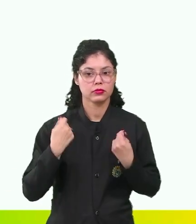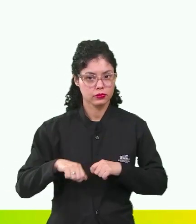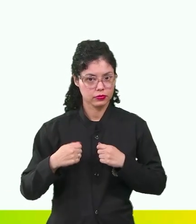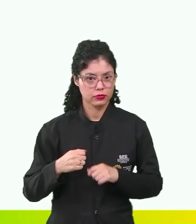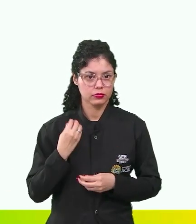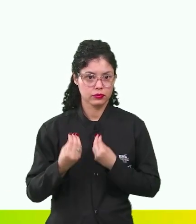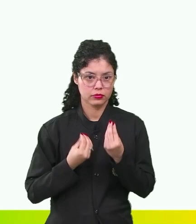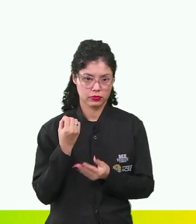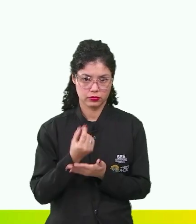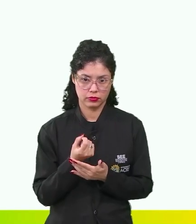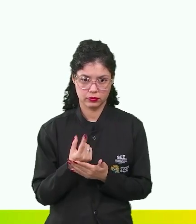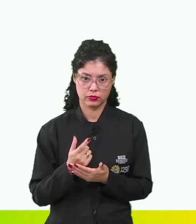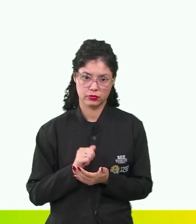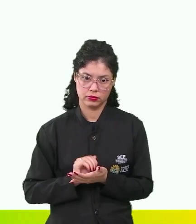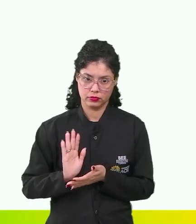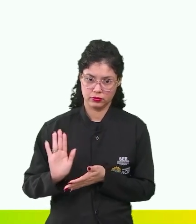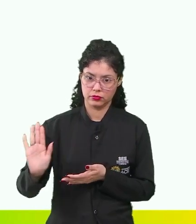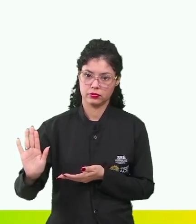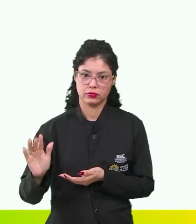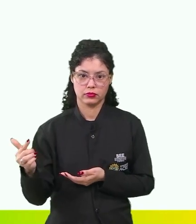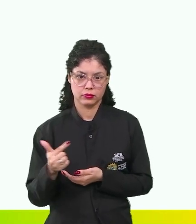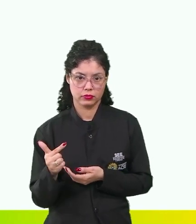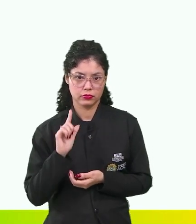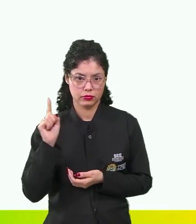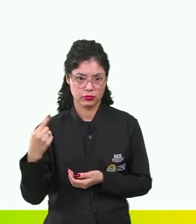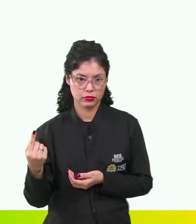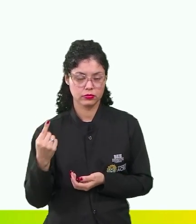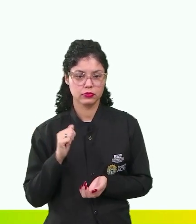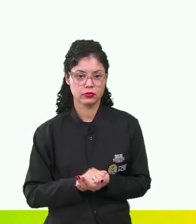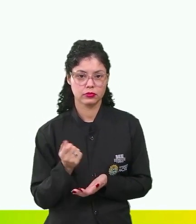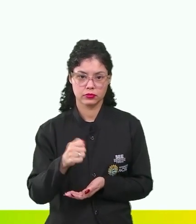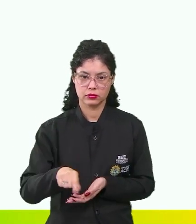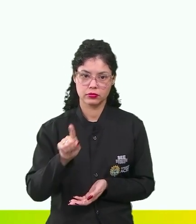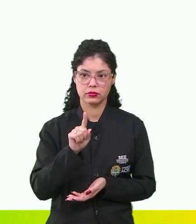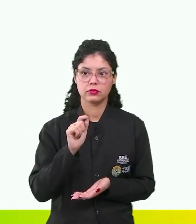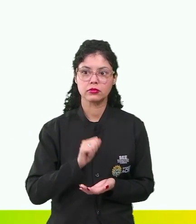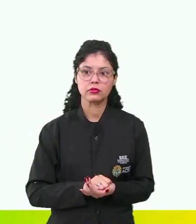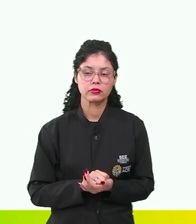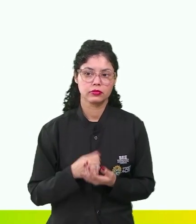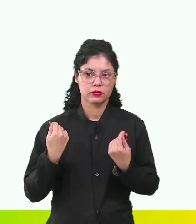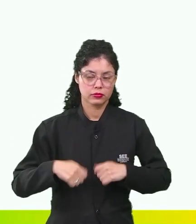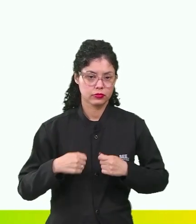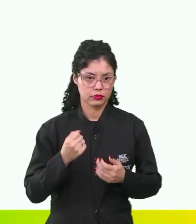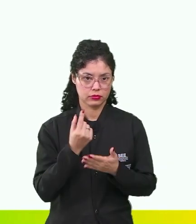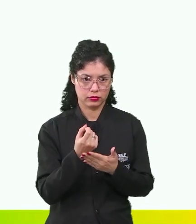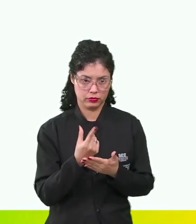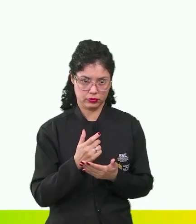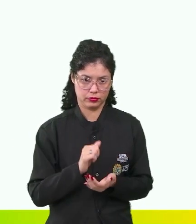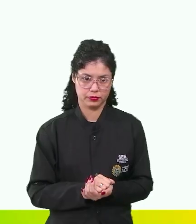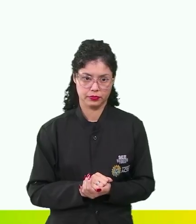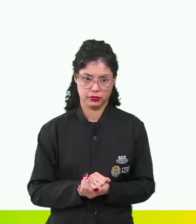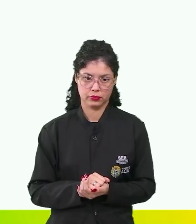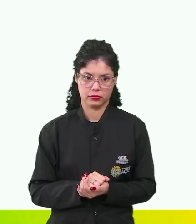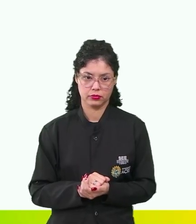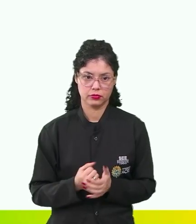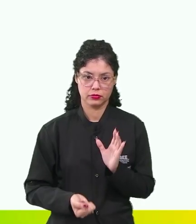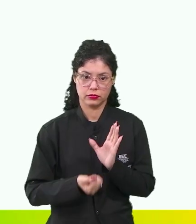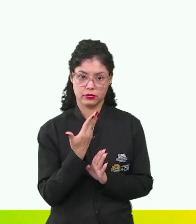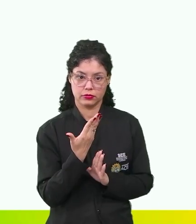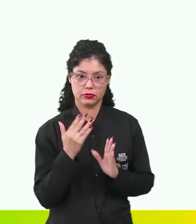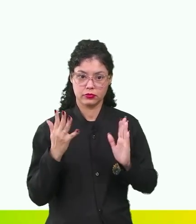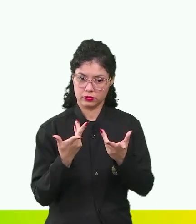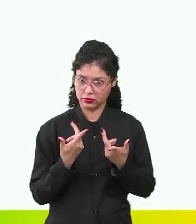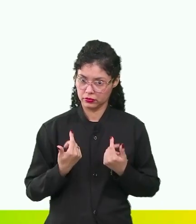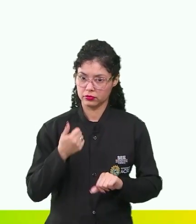preciso consumir e deixar de segundo plano aquilo que não necessariamente eu deva consumir de imediato.